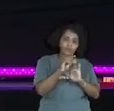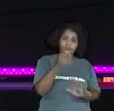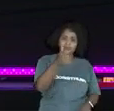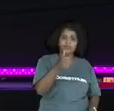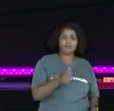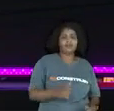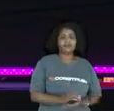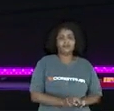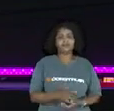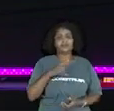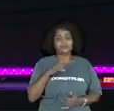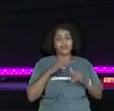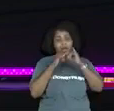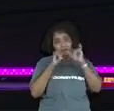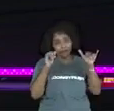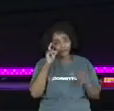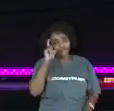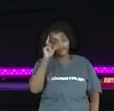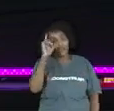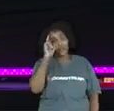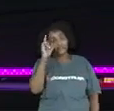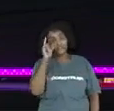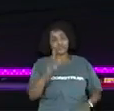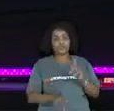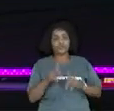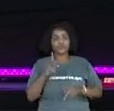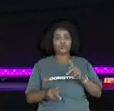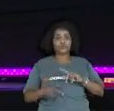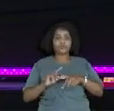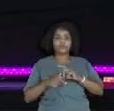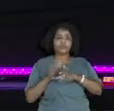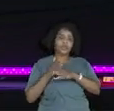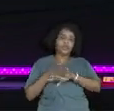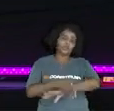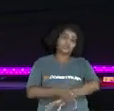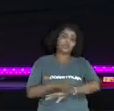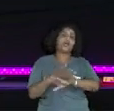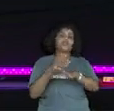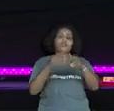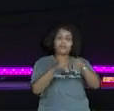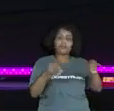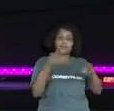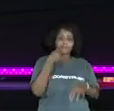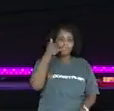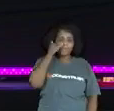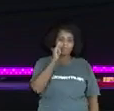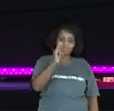um recado muito interessante e o povo de Israel está entrando na terra da promessa na terra prometida